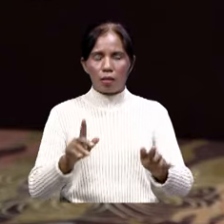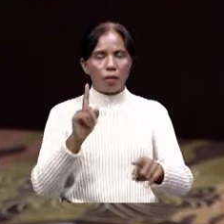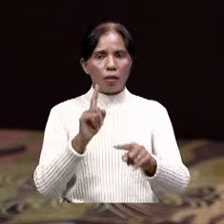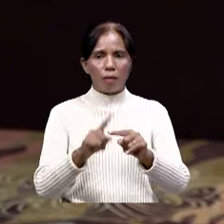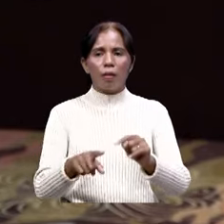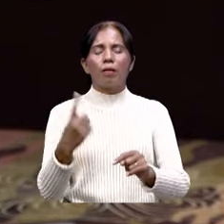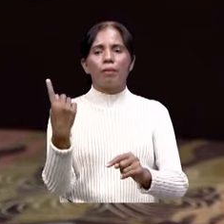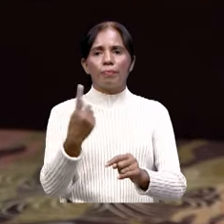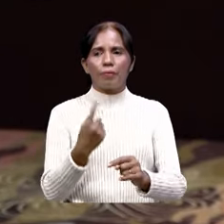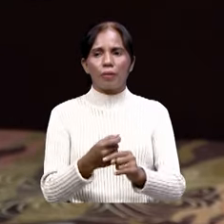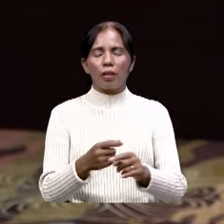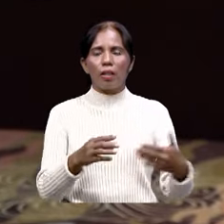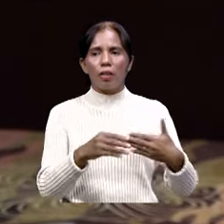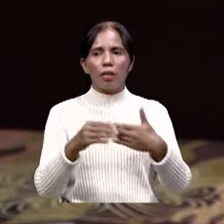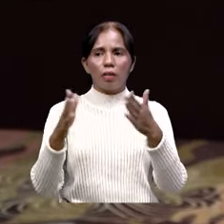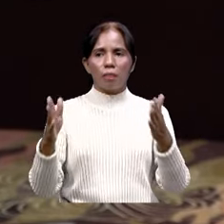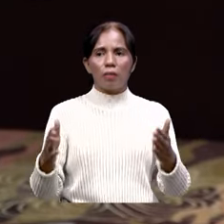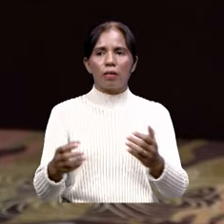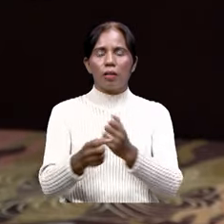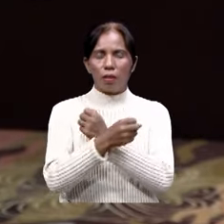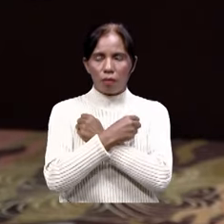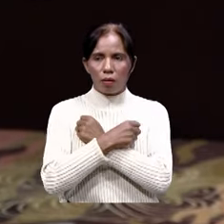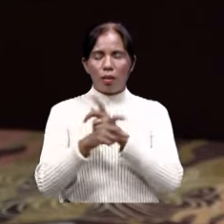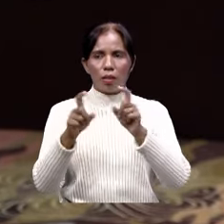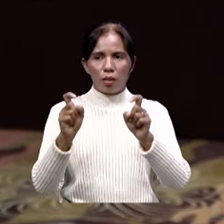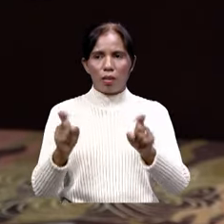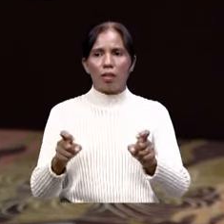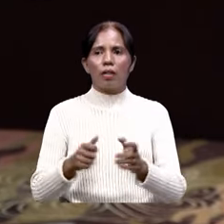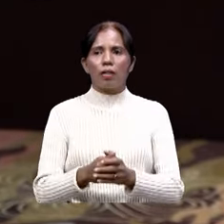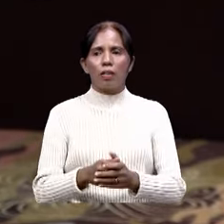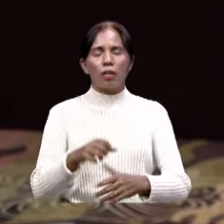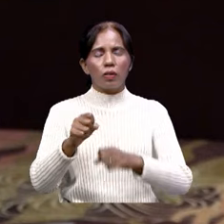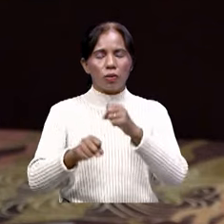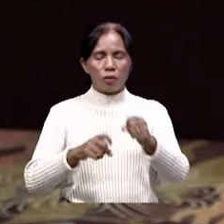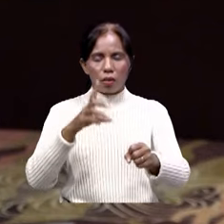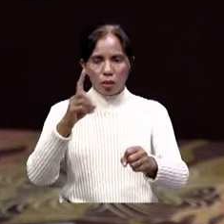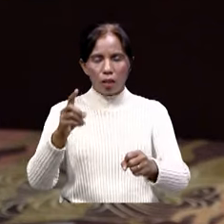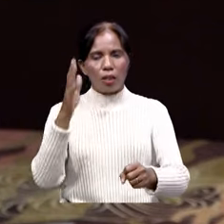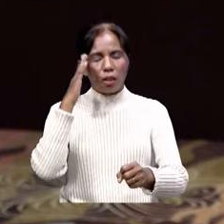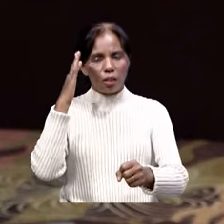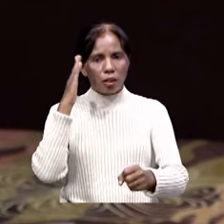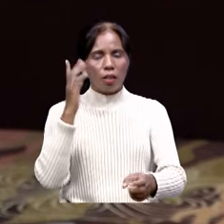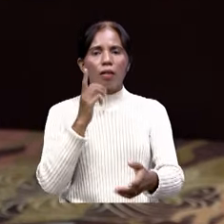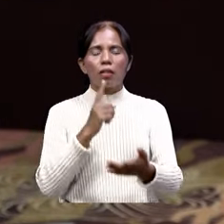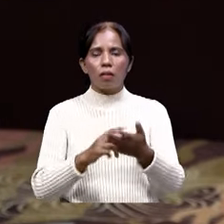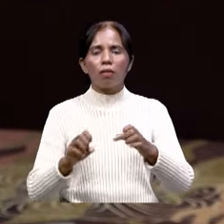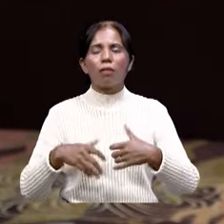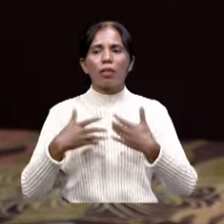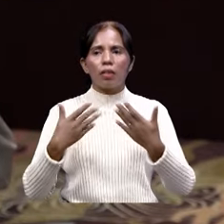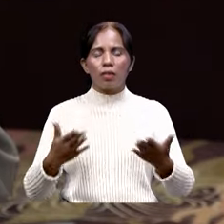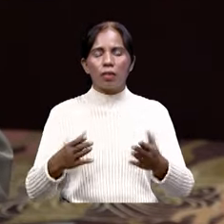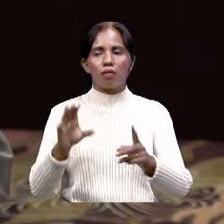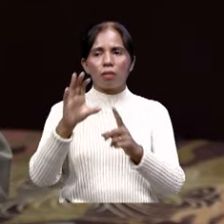date, leader boci da quag malu, te che be, sociedade conhece malu. E conhece malu in sa, liu